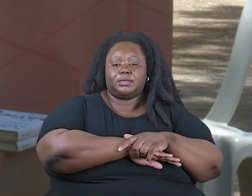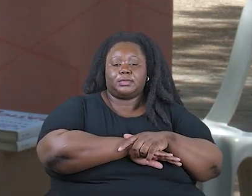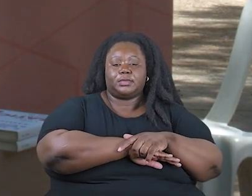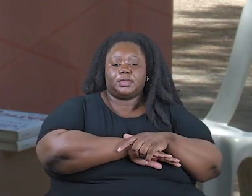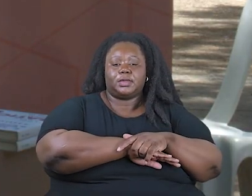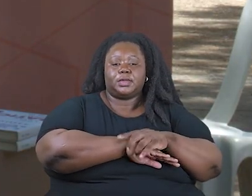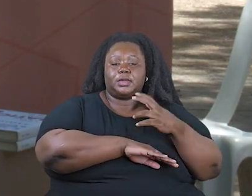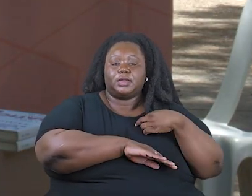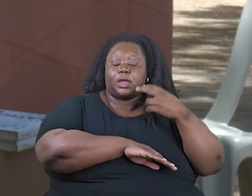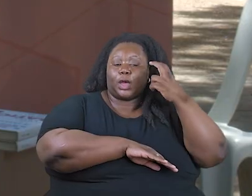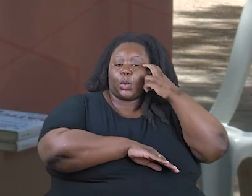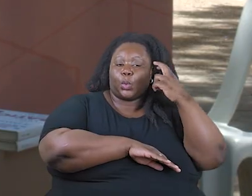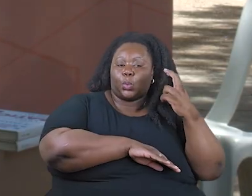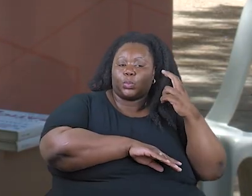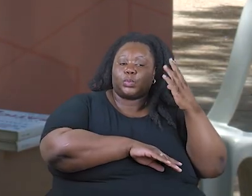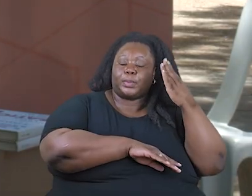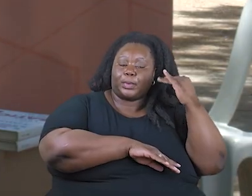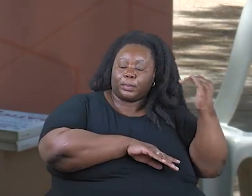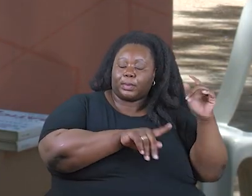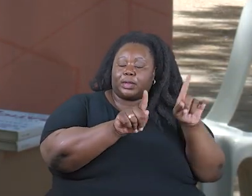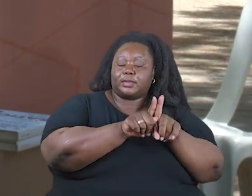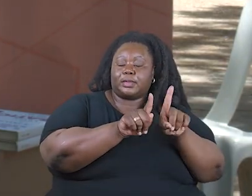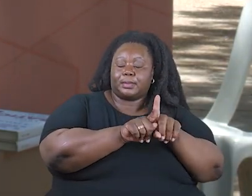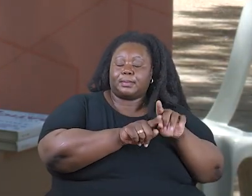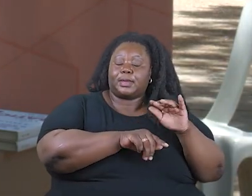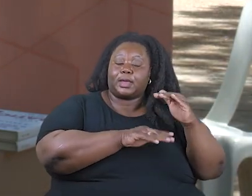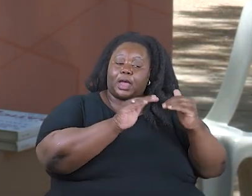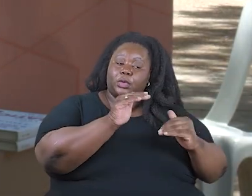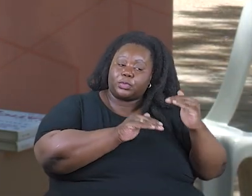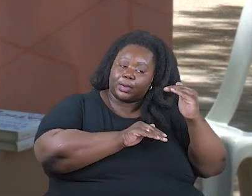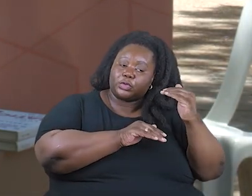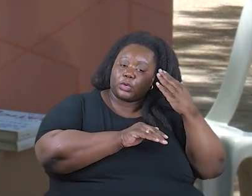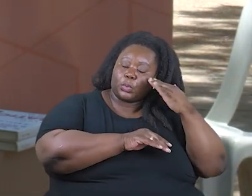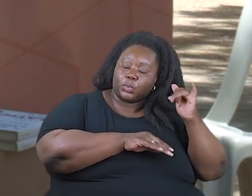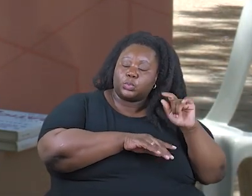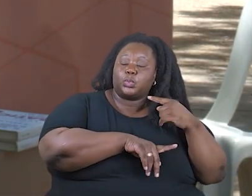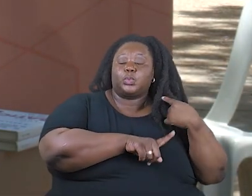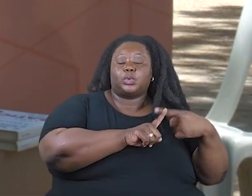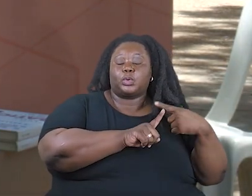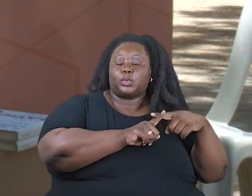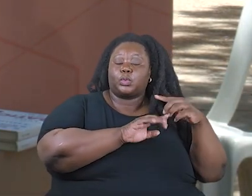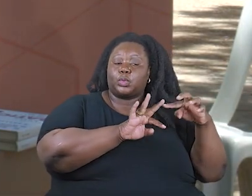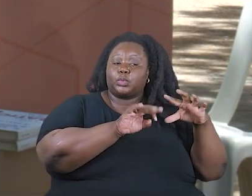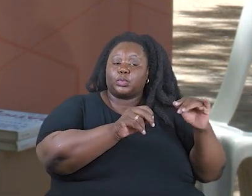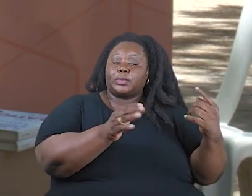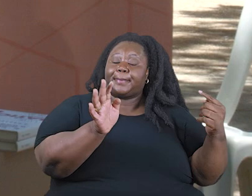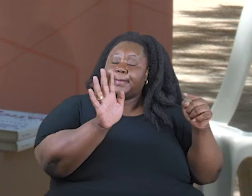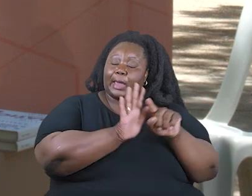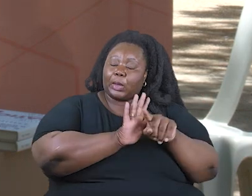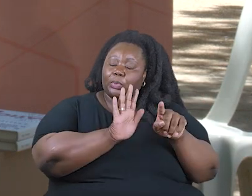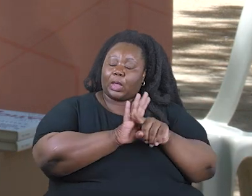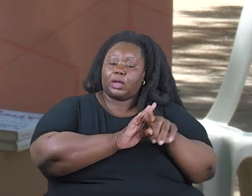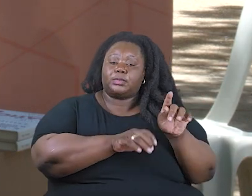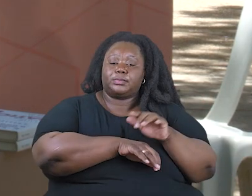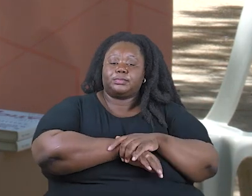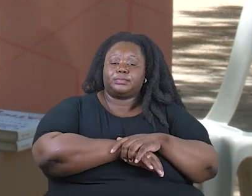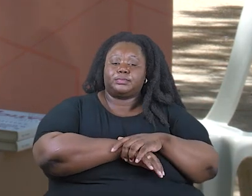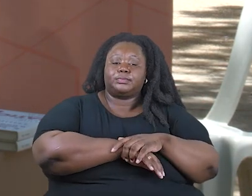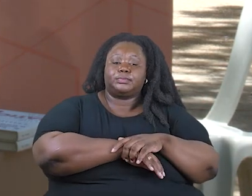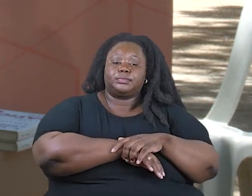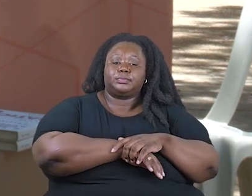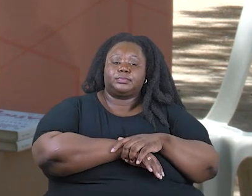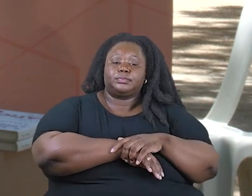a chamada cultura erudita e a cultura popular, ou alta e baixa cultura, quando isso tudo é questionado com